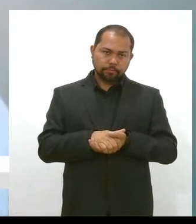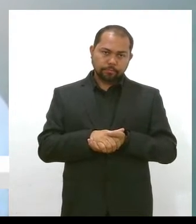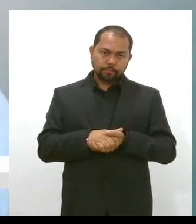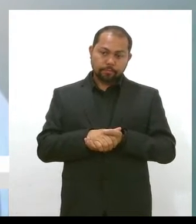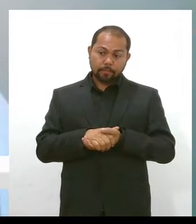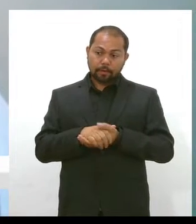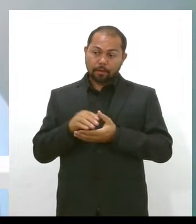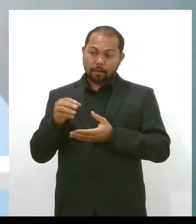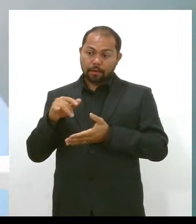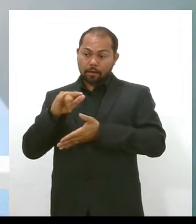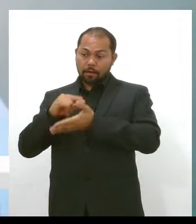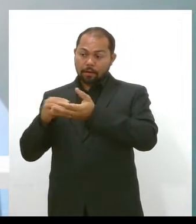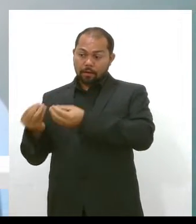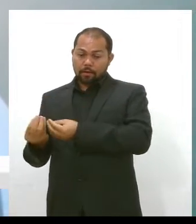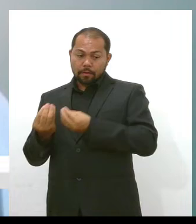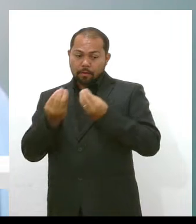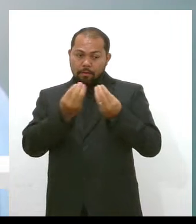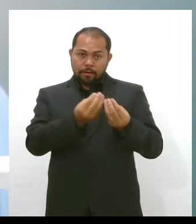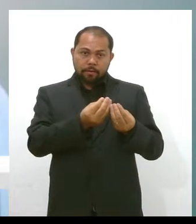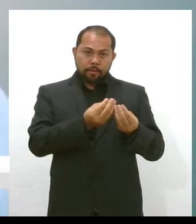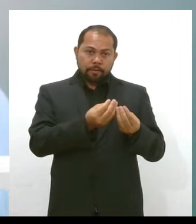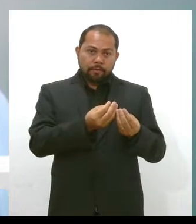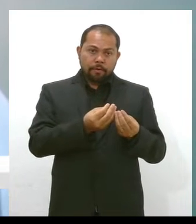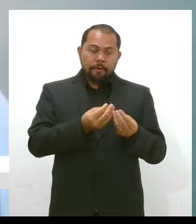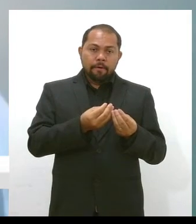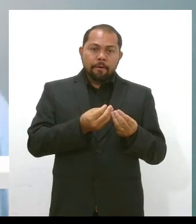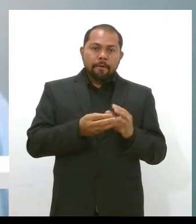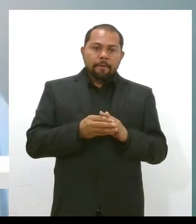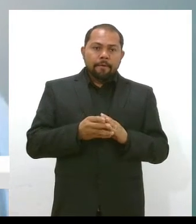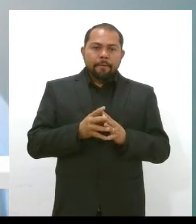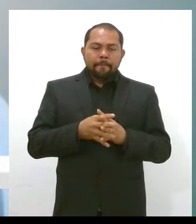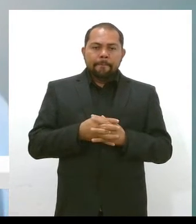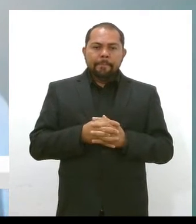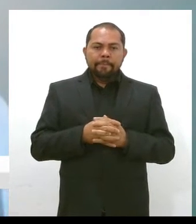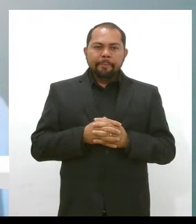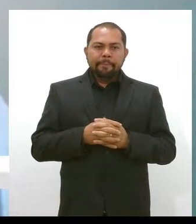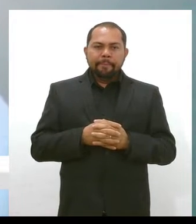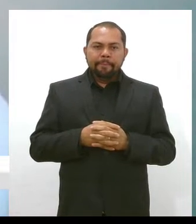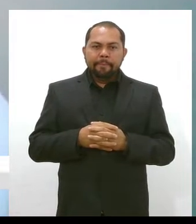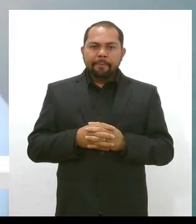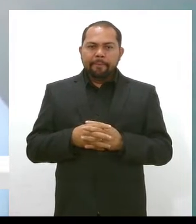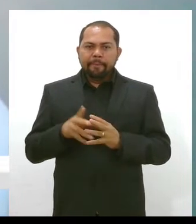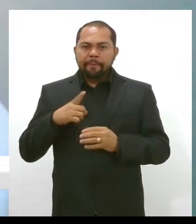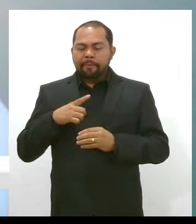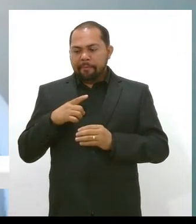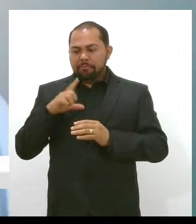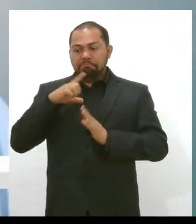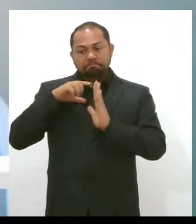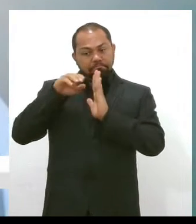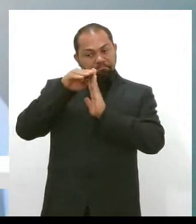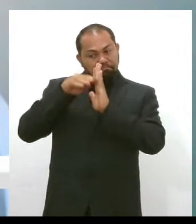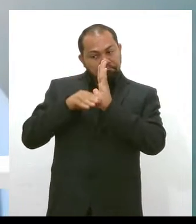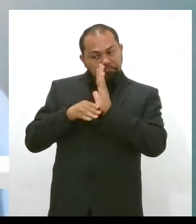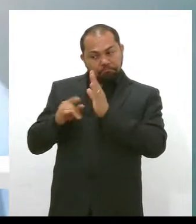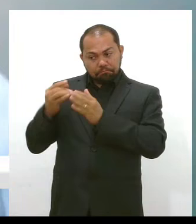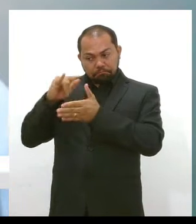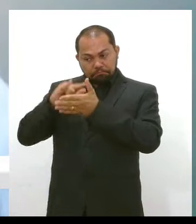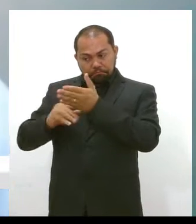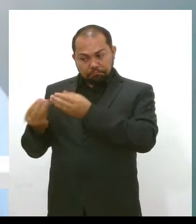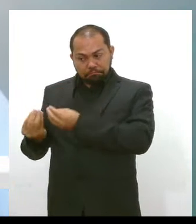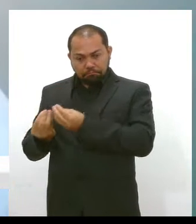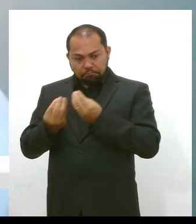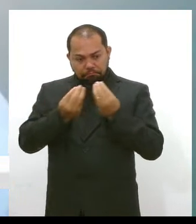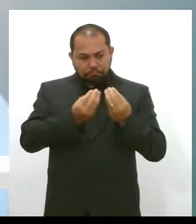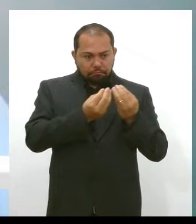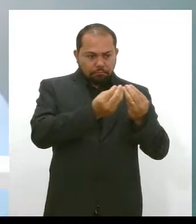via regulação, né, complexo regulatório. Então, são encaminhadas para o CAISME e no